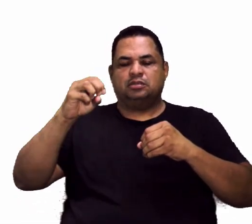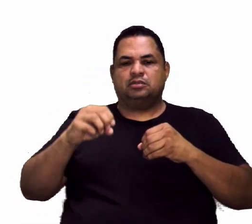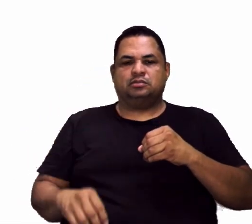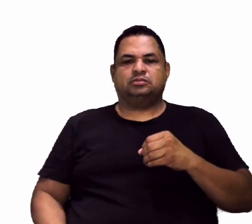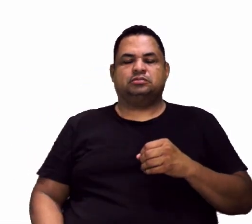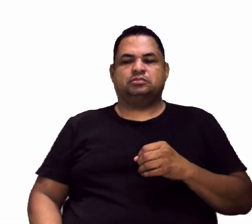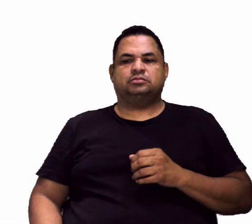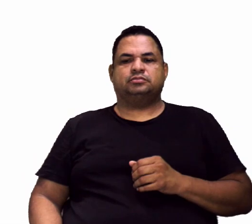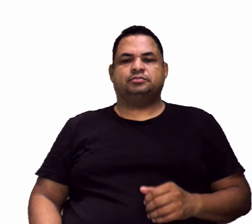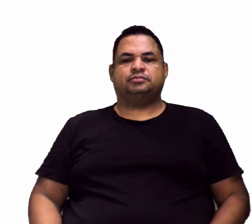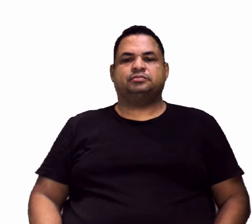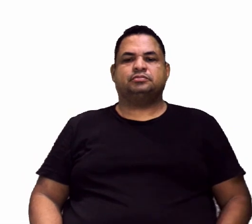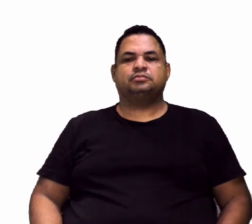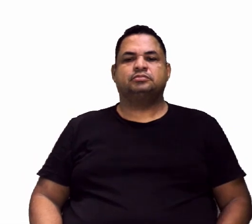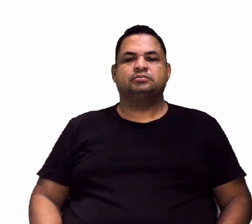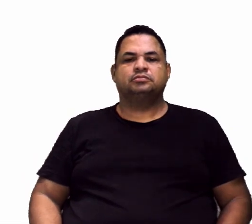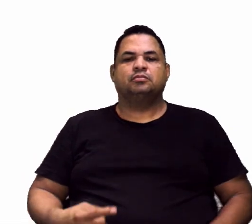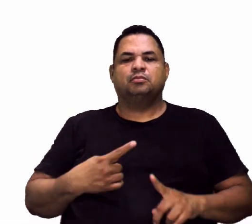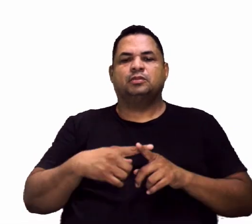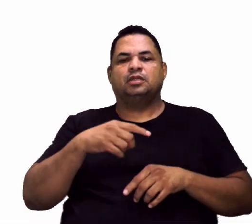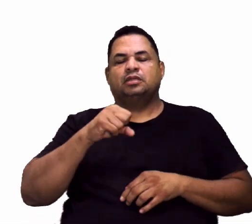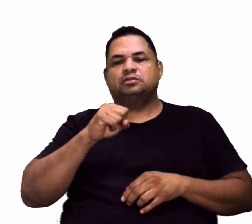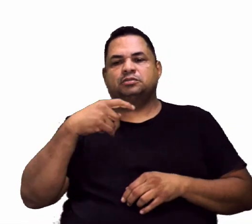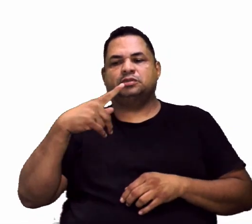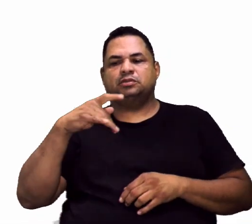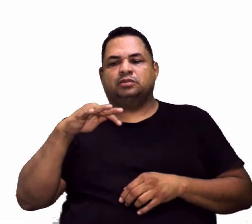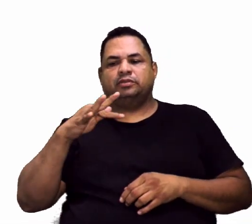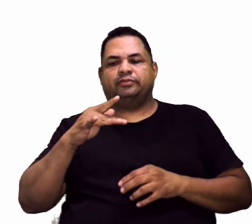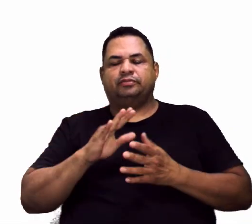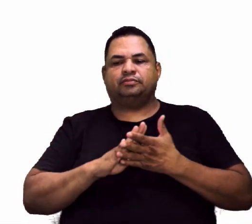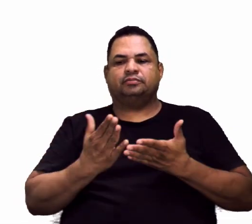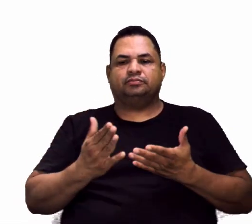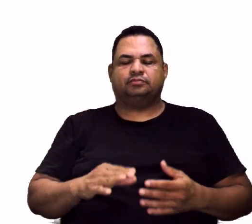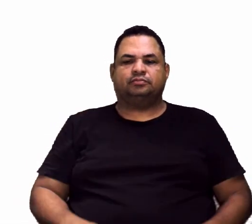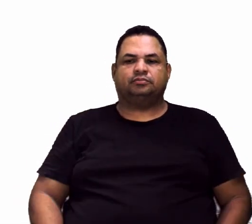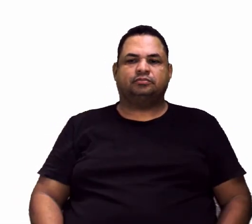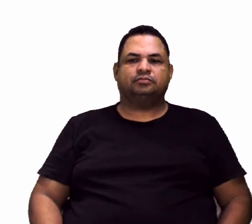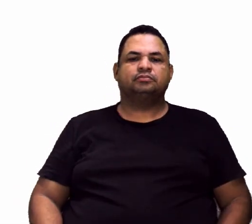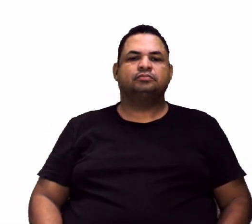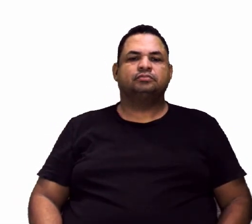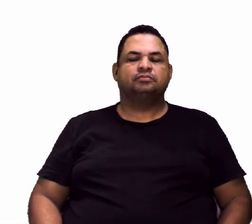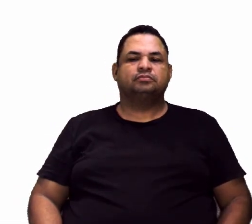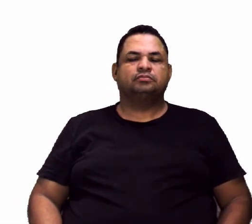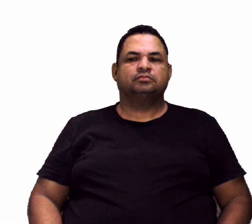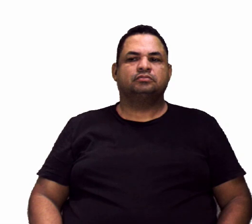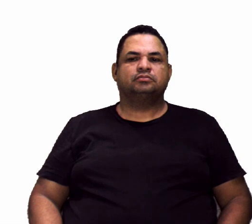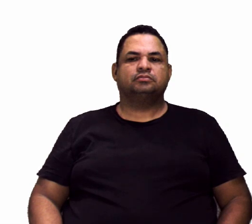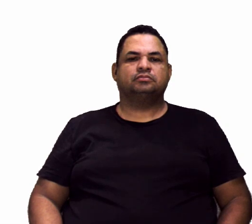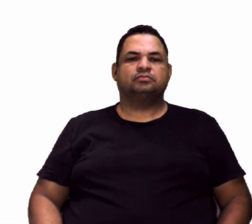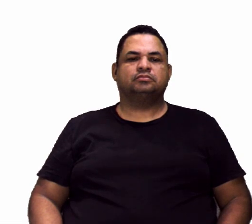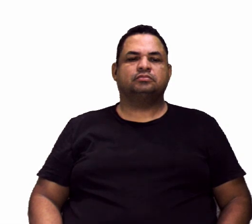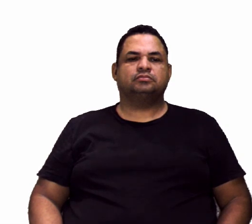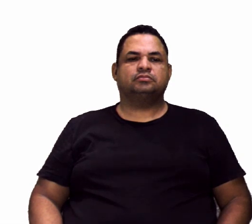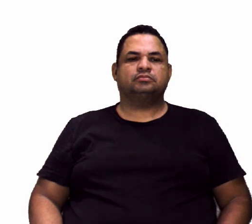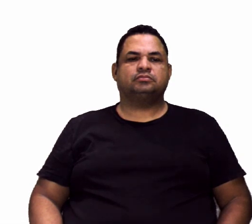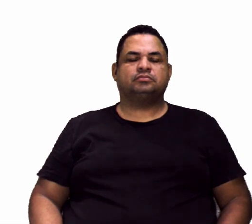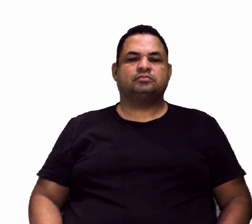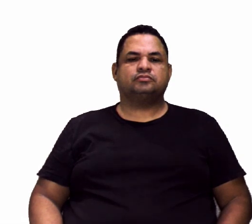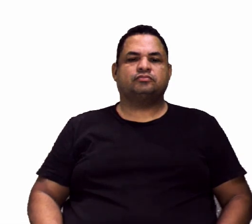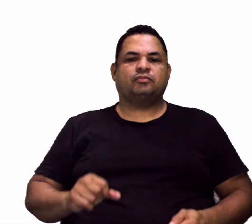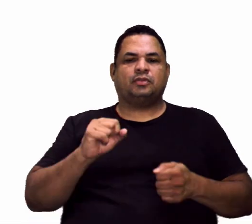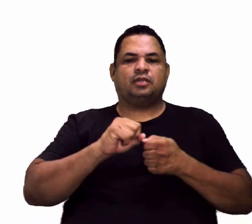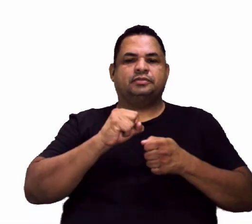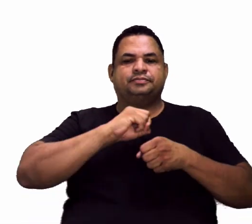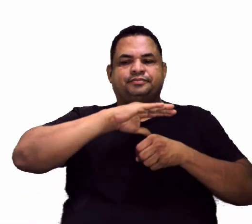E os subníveis podem ser S, P, D, F, de forma que externamente. Tá legal? Então, assim é que se